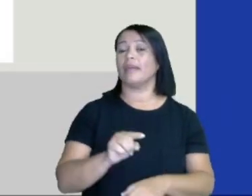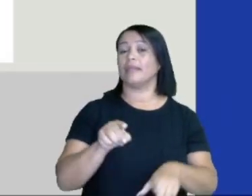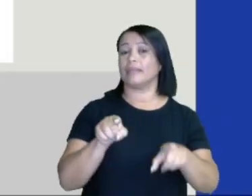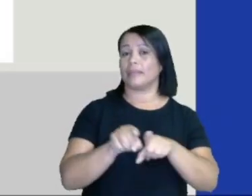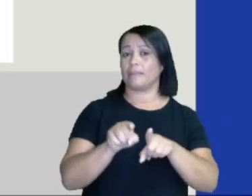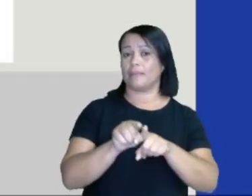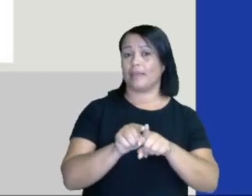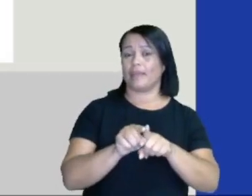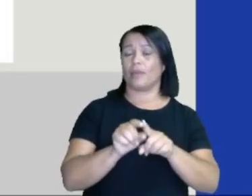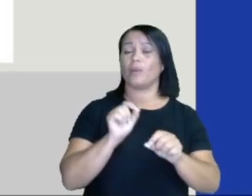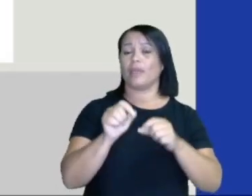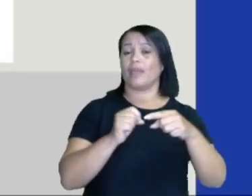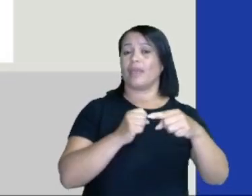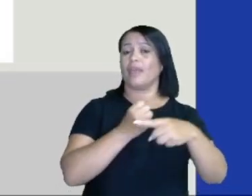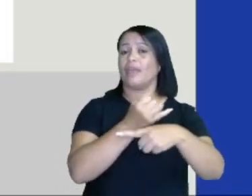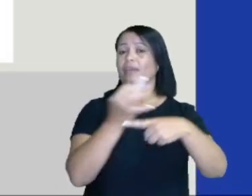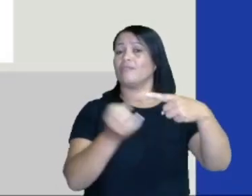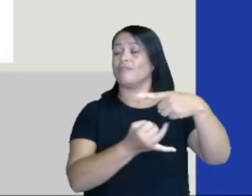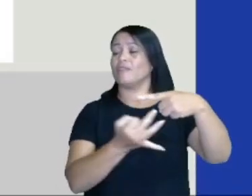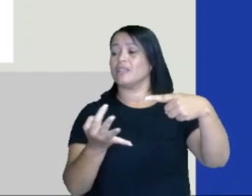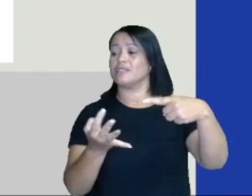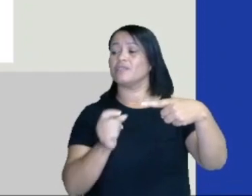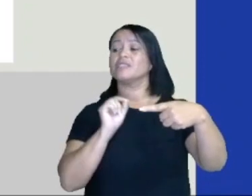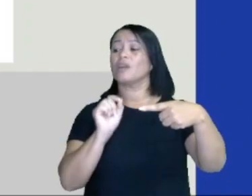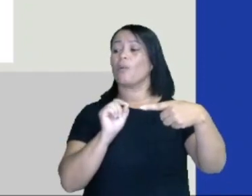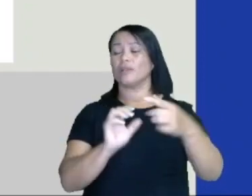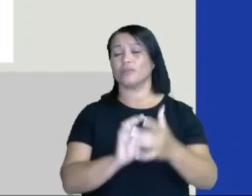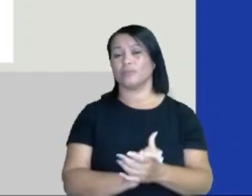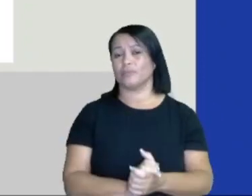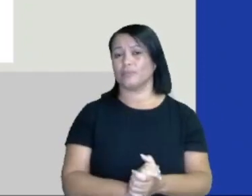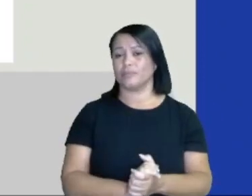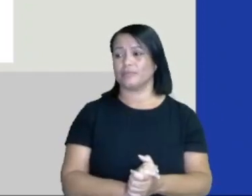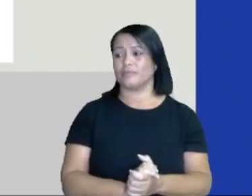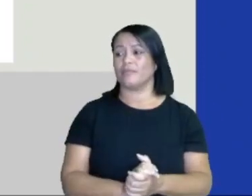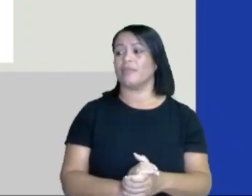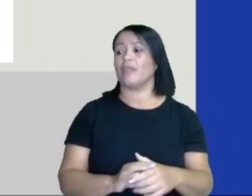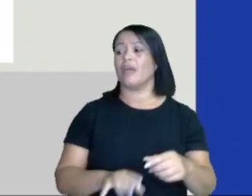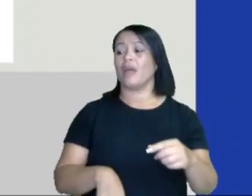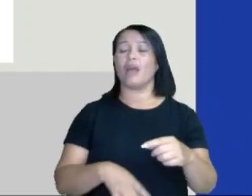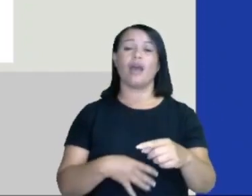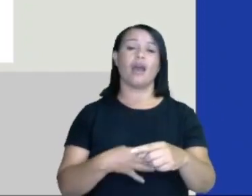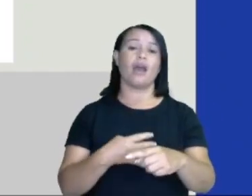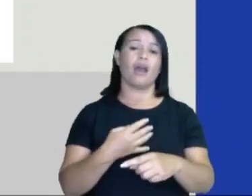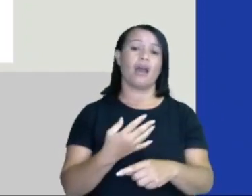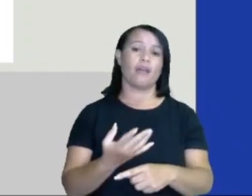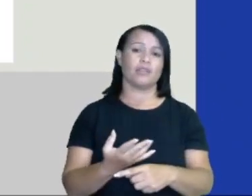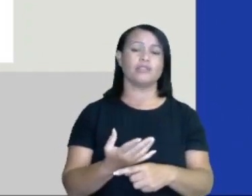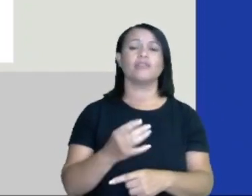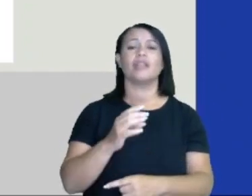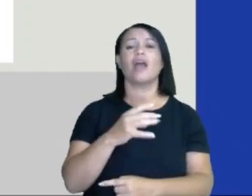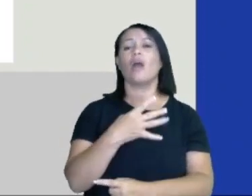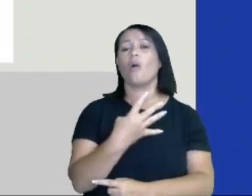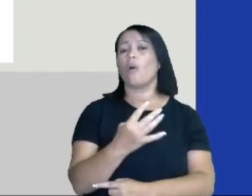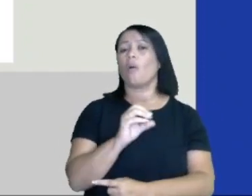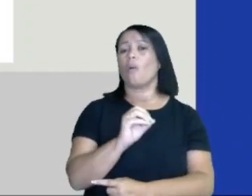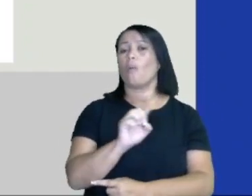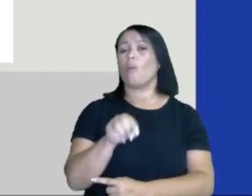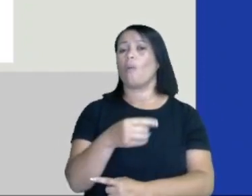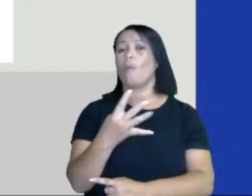E em fração, vai ser quanto? 4 décimos.